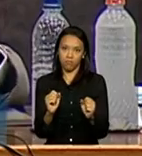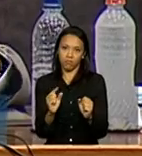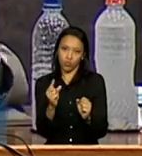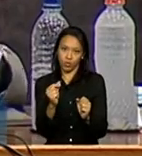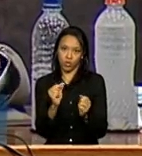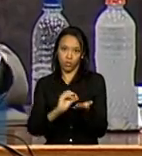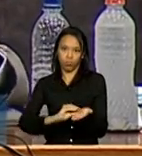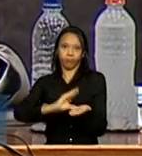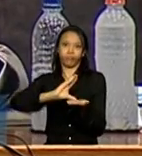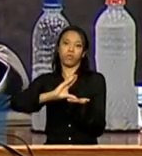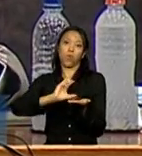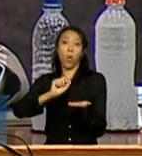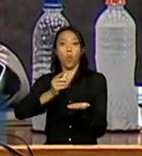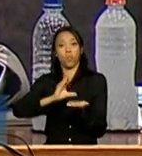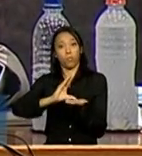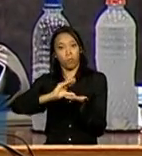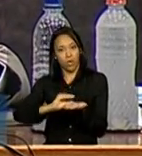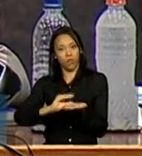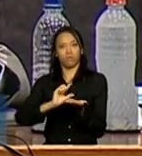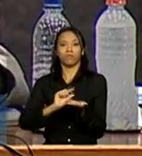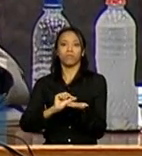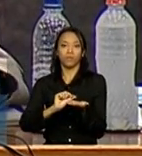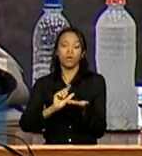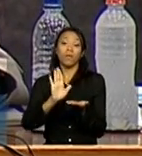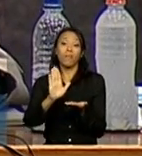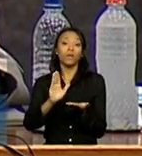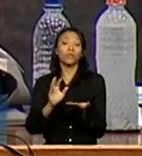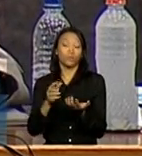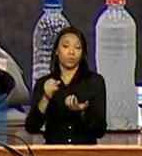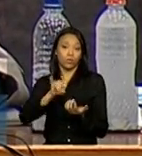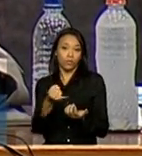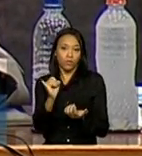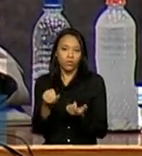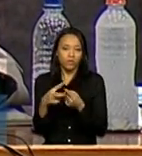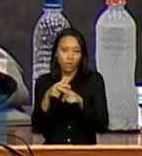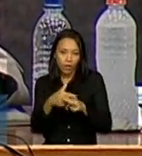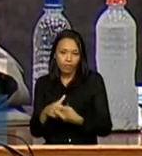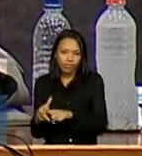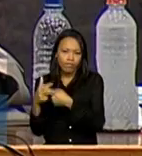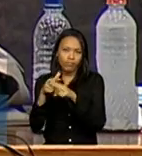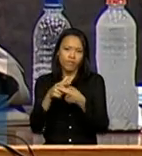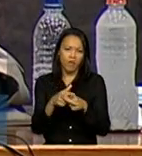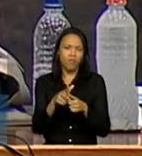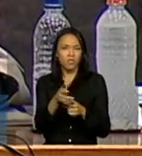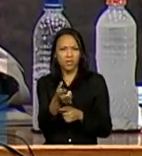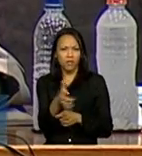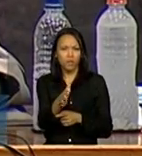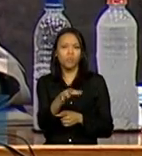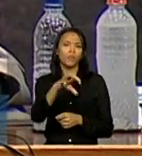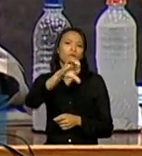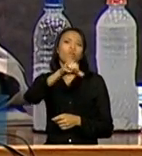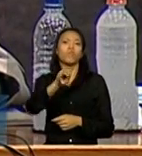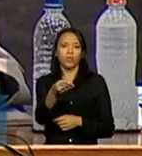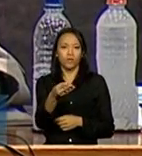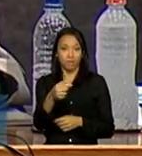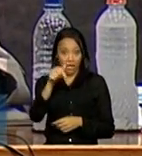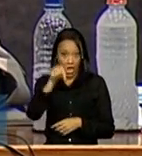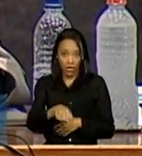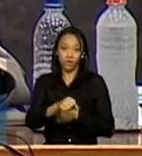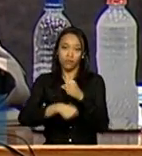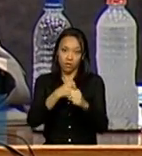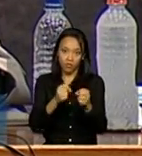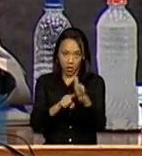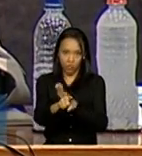Os números estão sendo ajustados, mas em torno disso, 9 bilhões de reais. E seria fechado nesse ano mesmo?